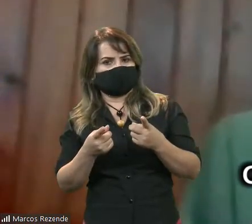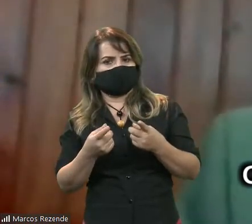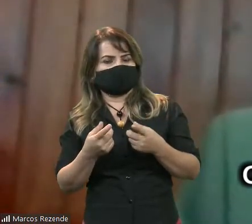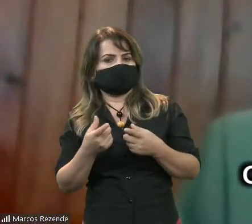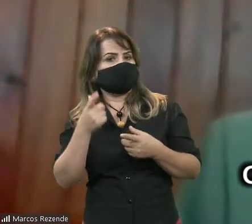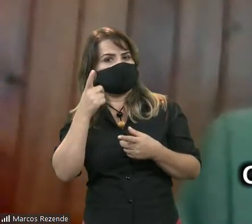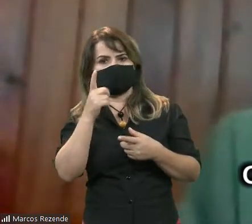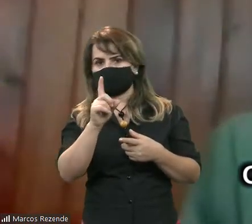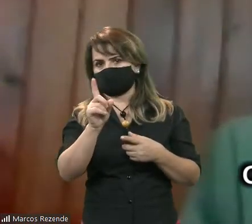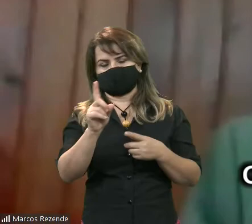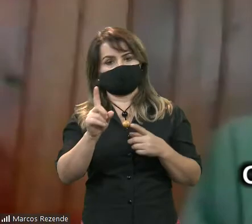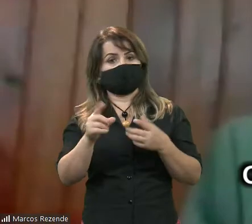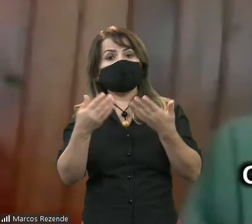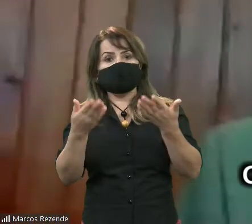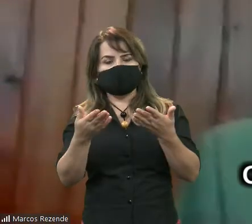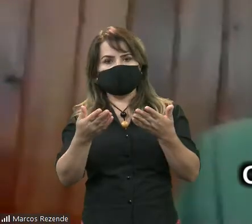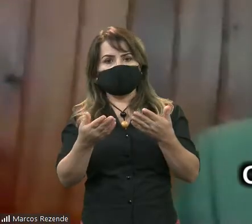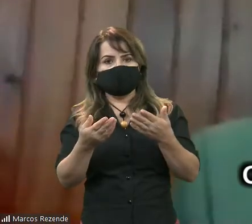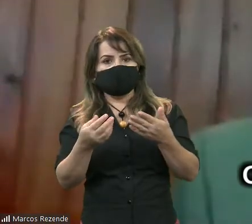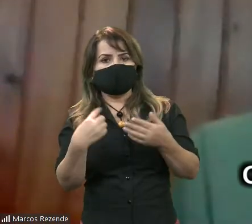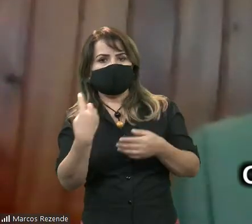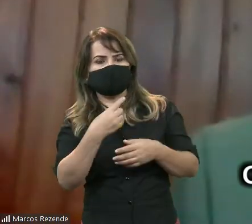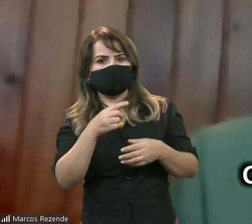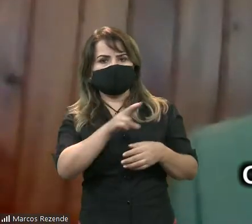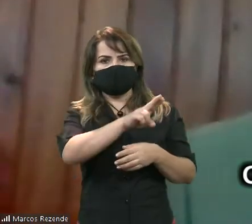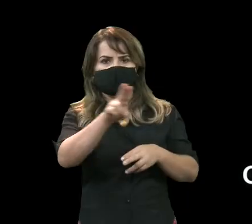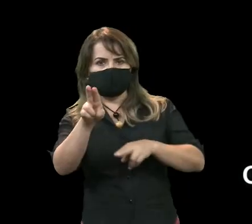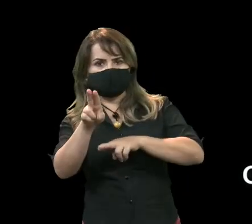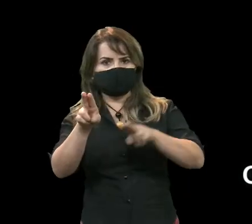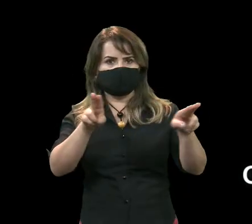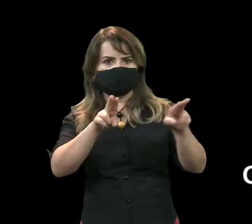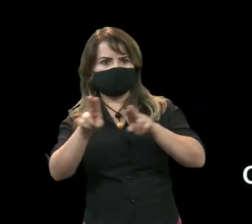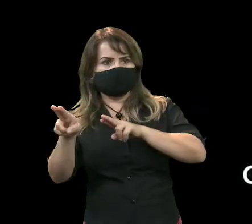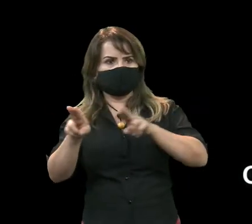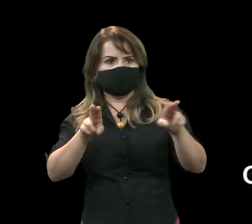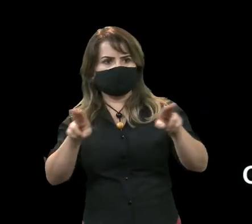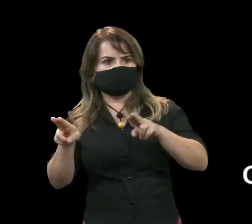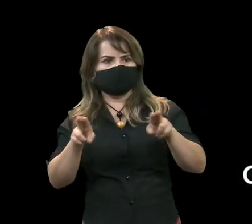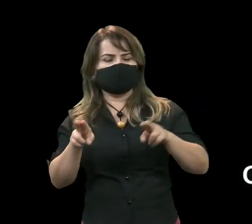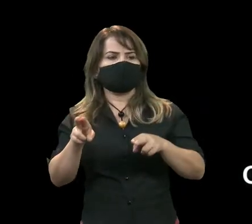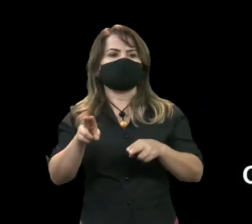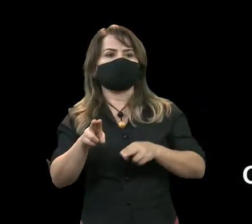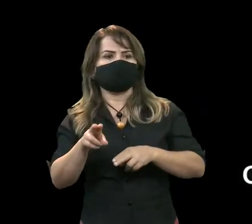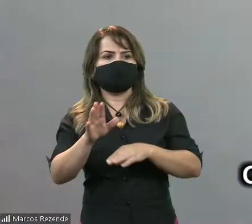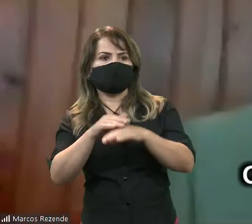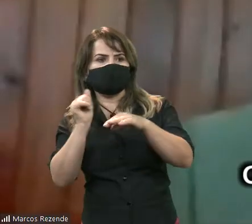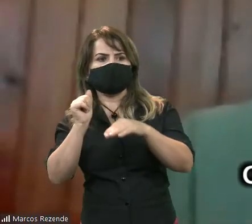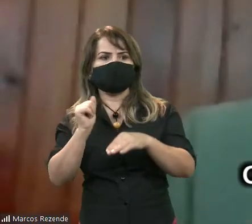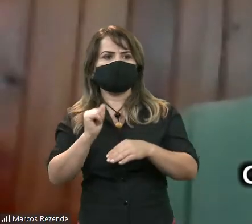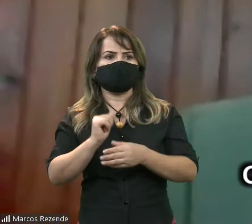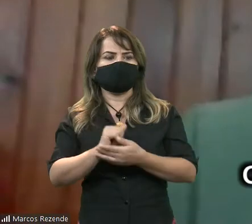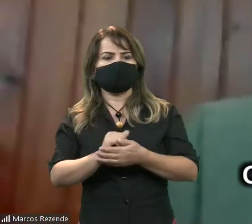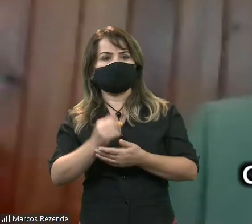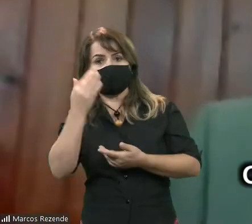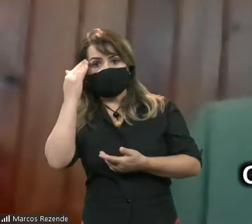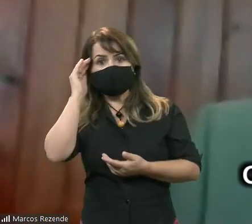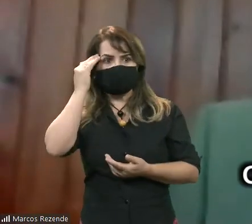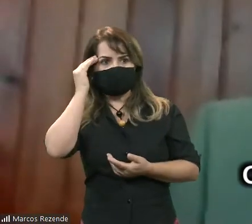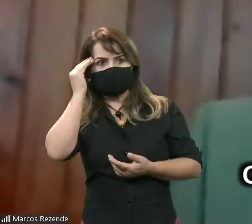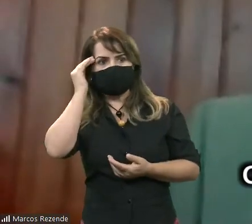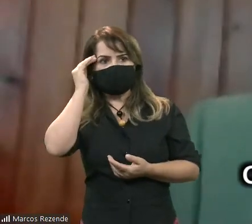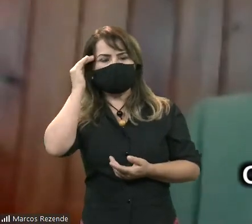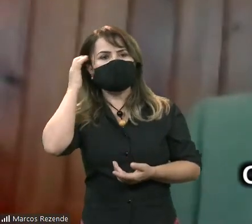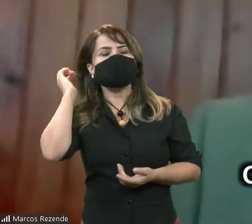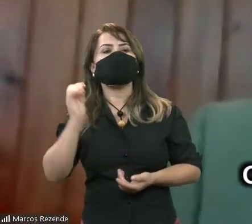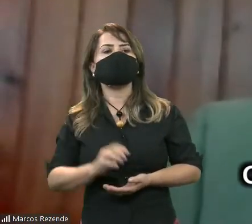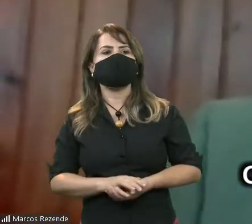Não será por artigo, será o projeto como um todo. Em primeira discussão, está compreendido?